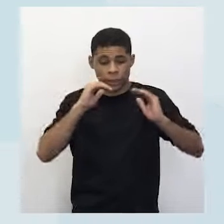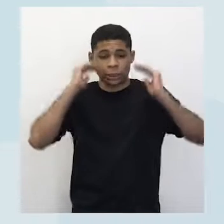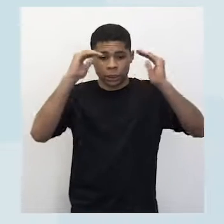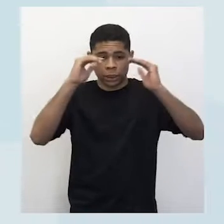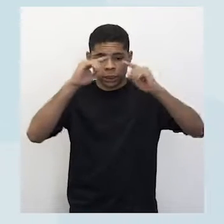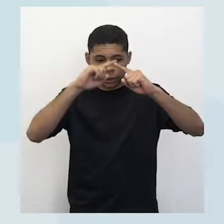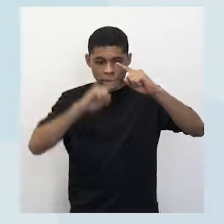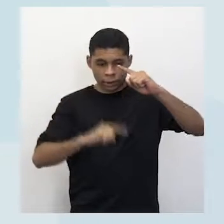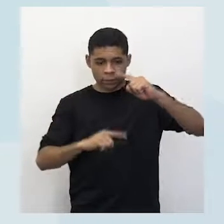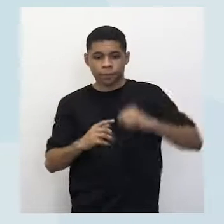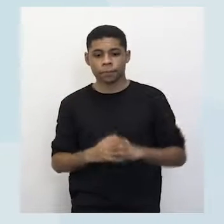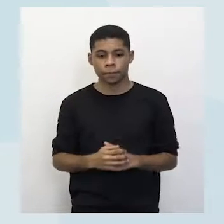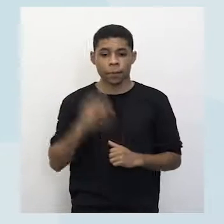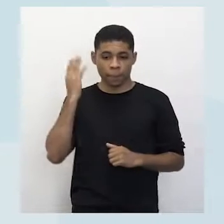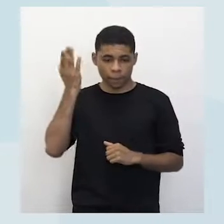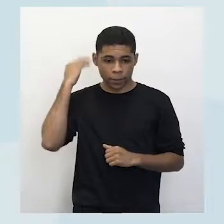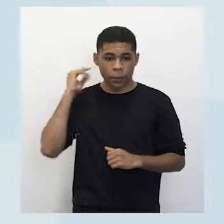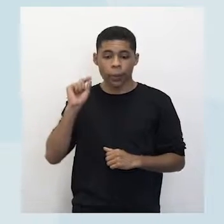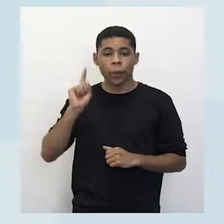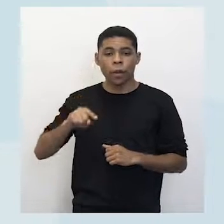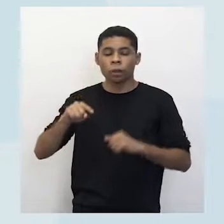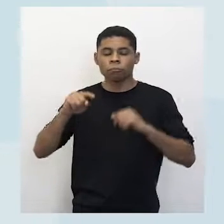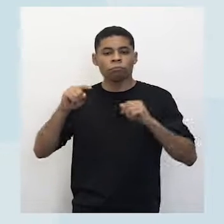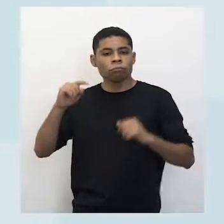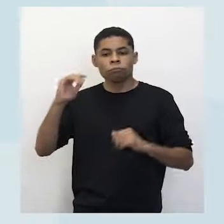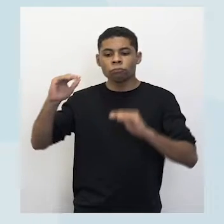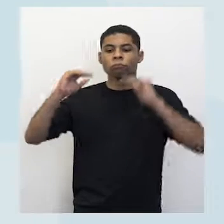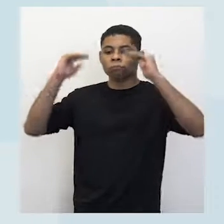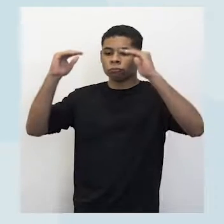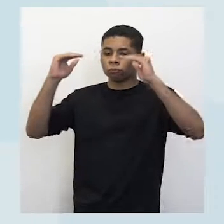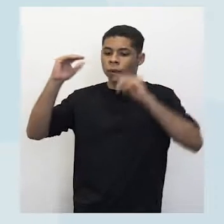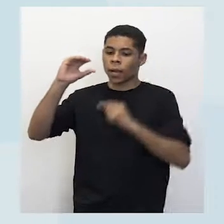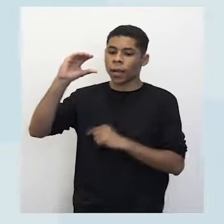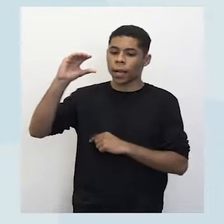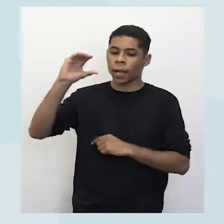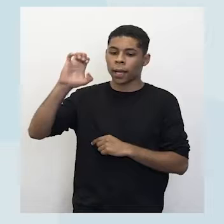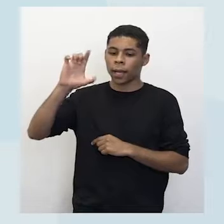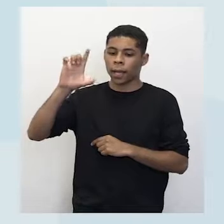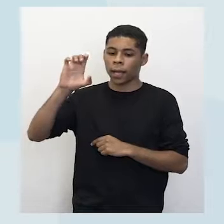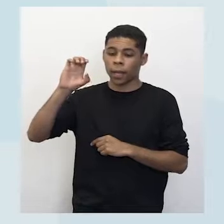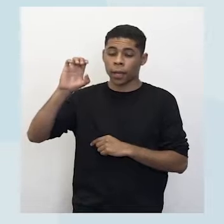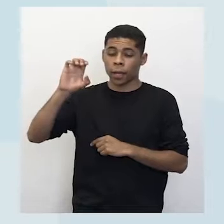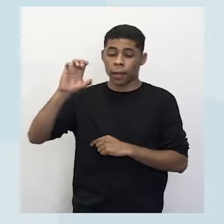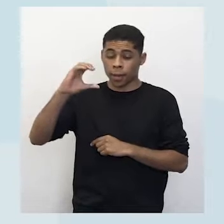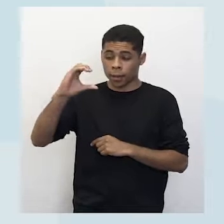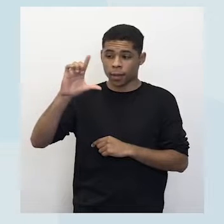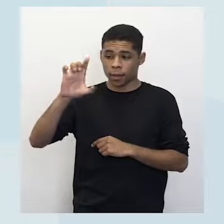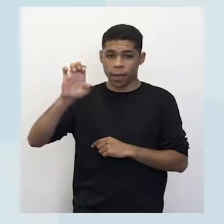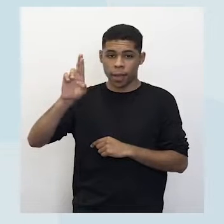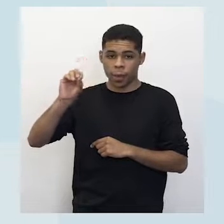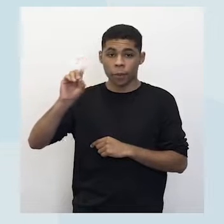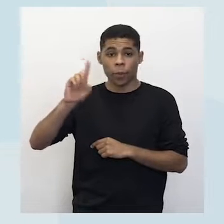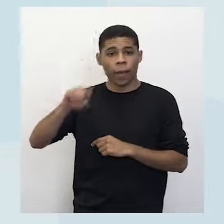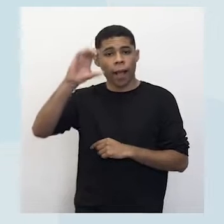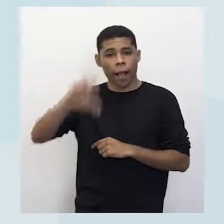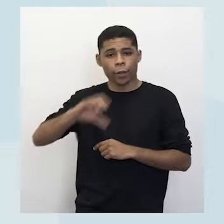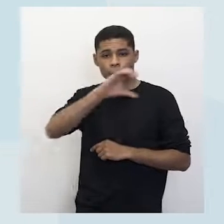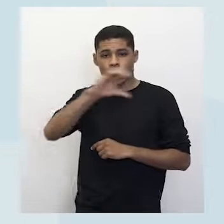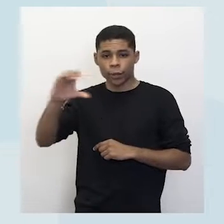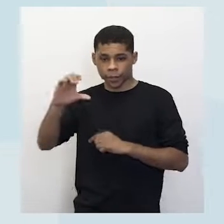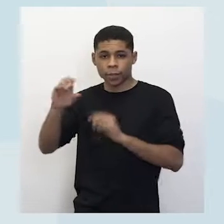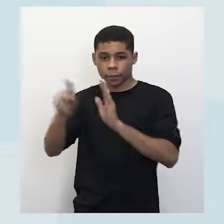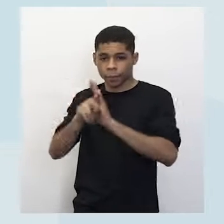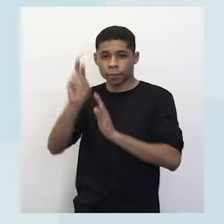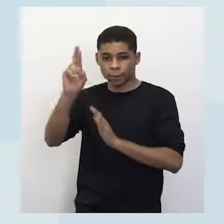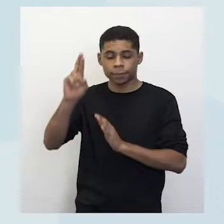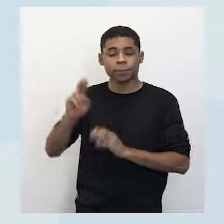ocidental, na Europa feudal, é o clero, é a Igreja Católica. A gente viu na aula passada que desde o reino dos francos, né,